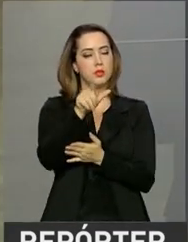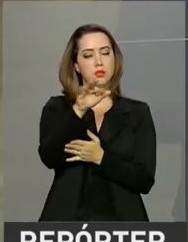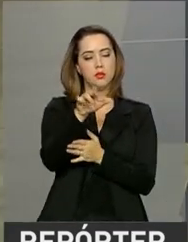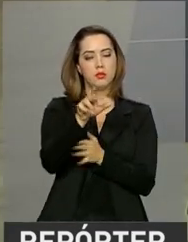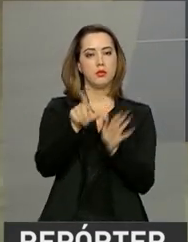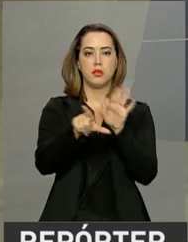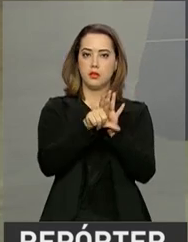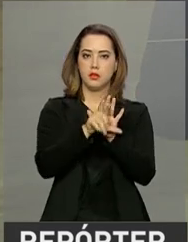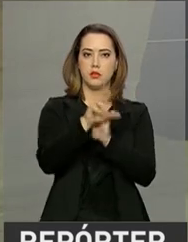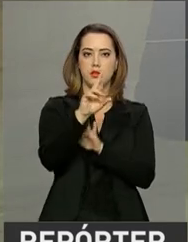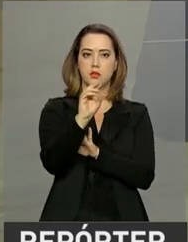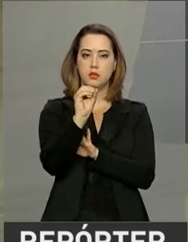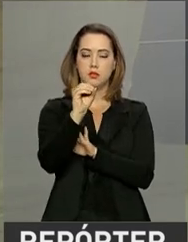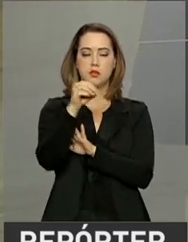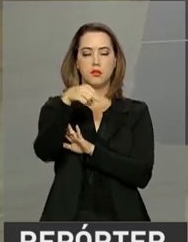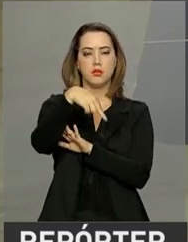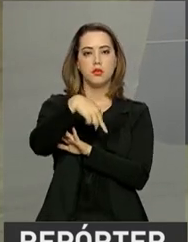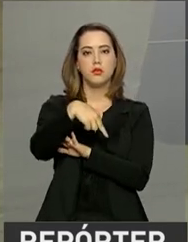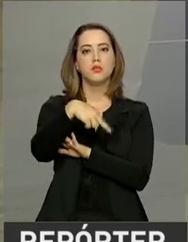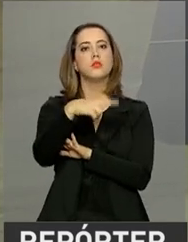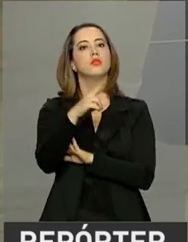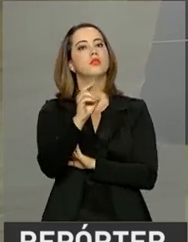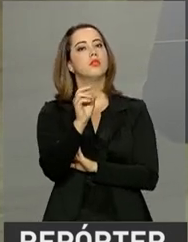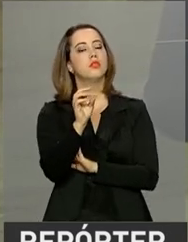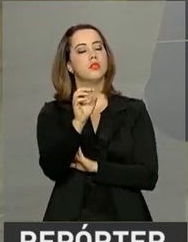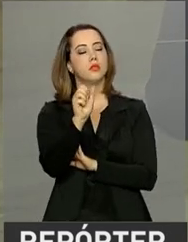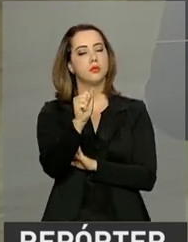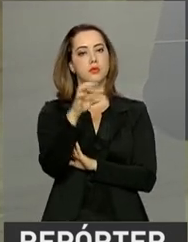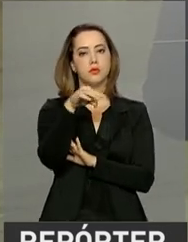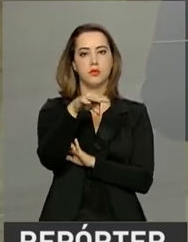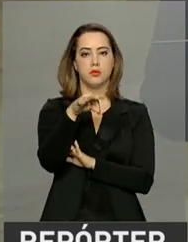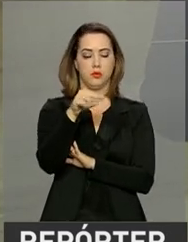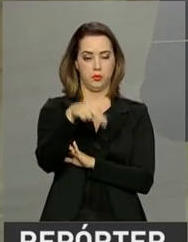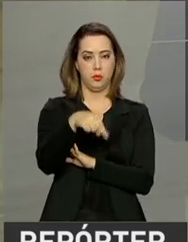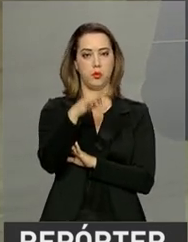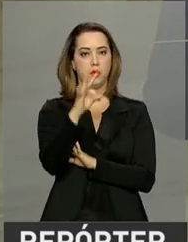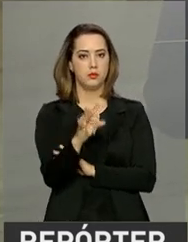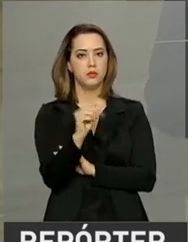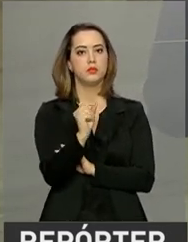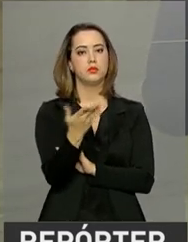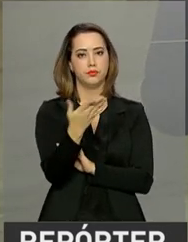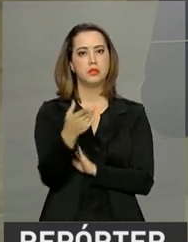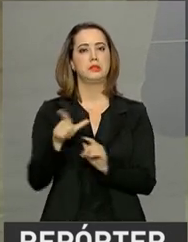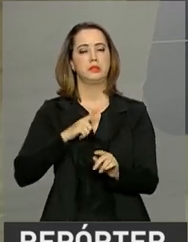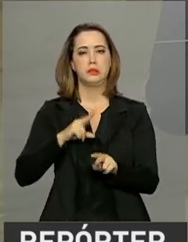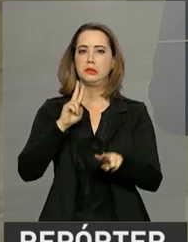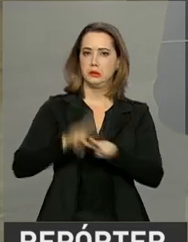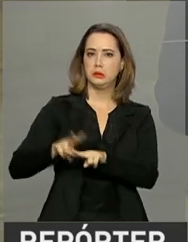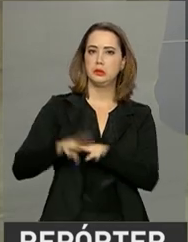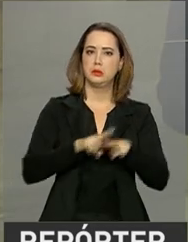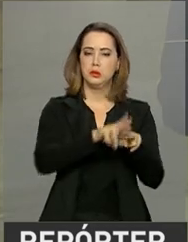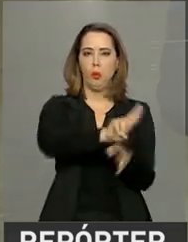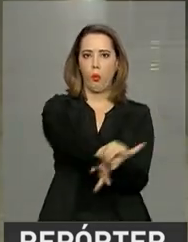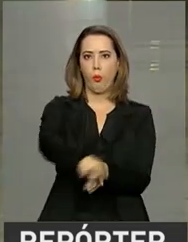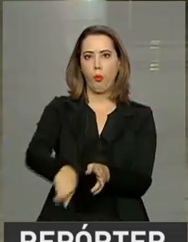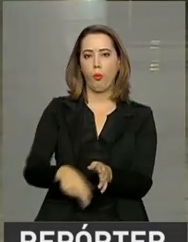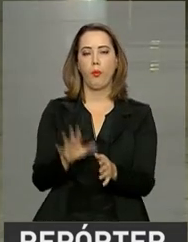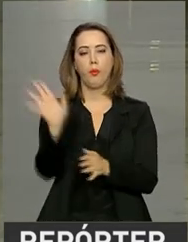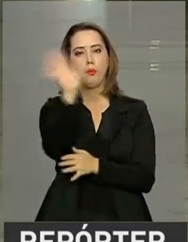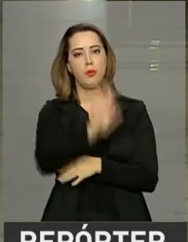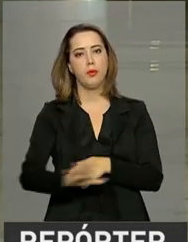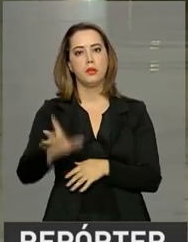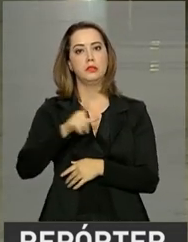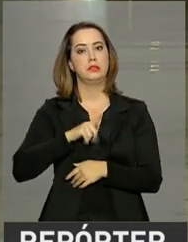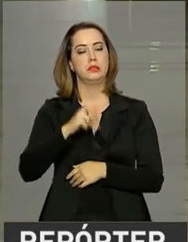do Planalto Paulo mandados de prisão estão sendo cumpridos em várias localidades não é isso mesmo Jaime são 51